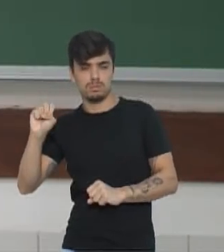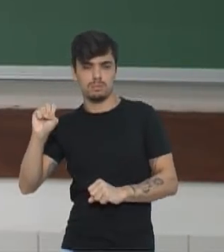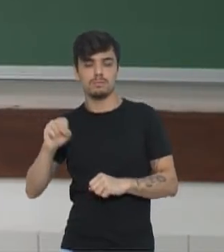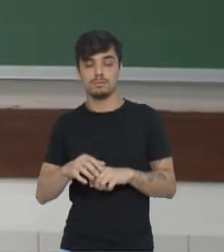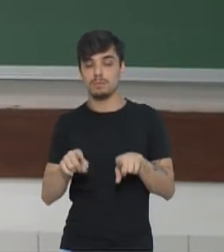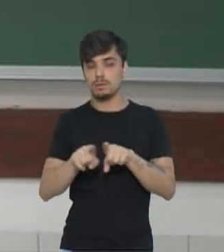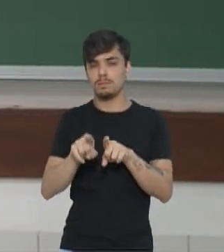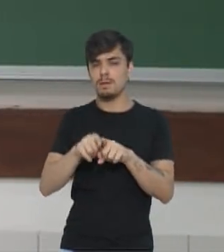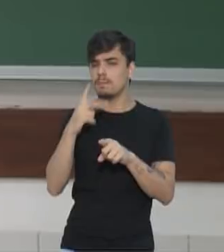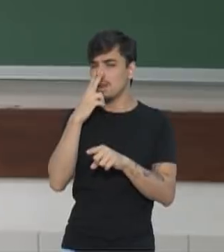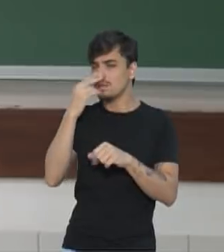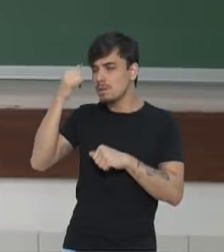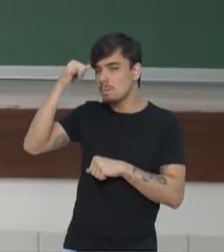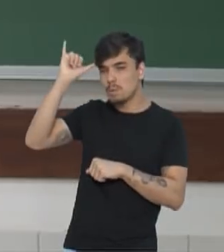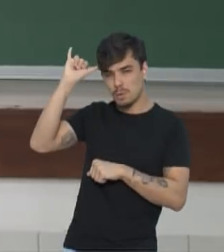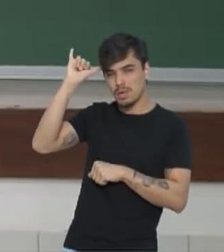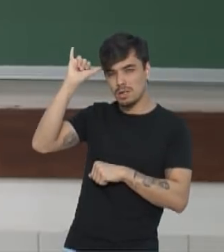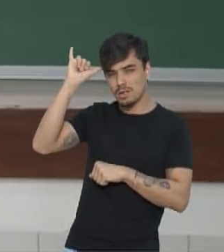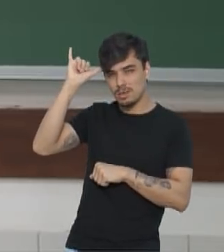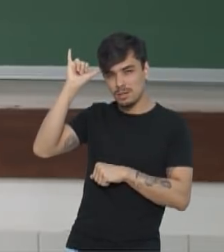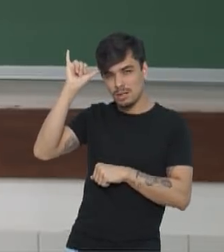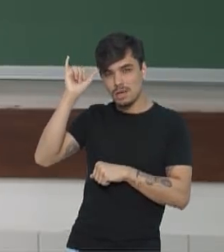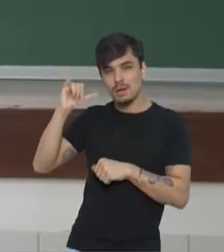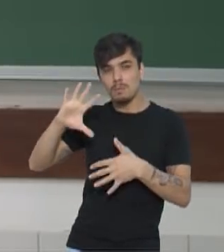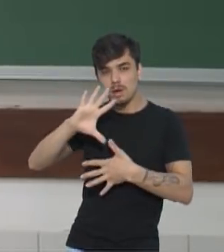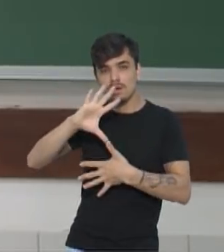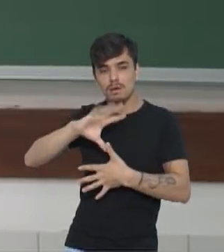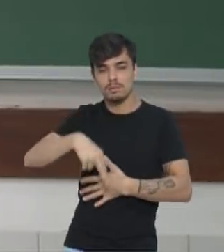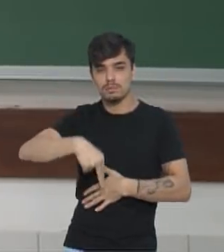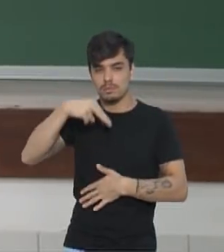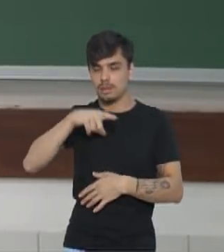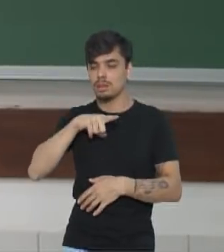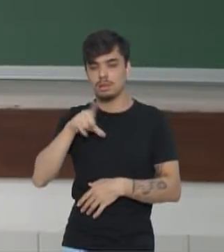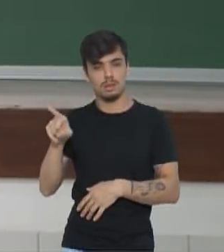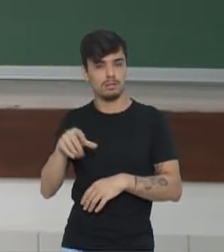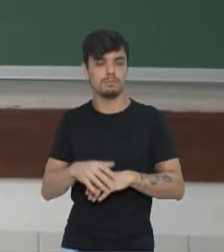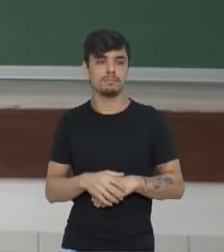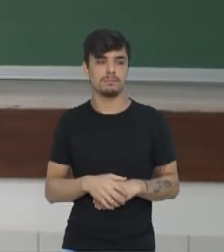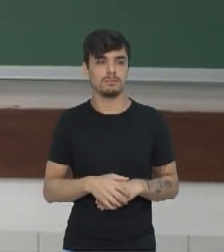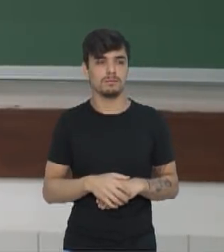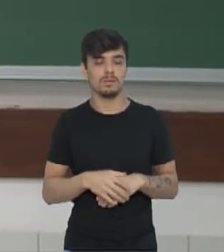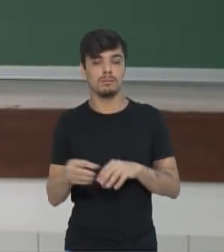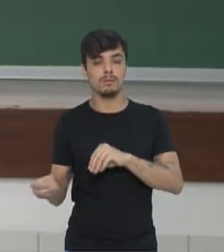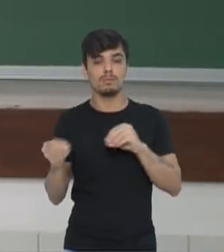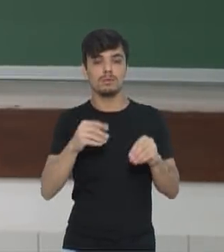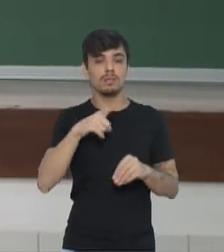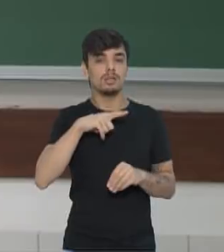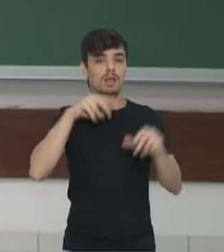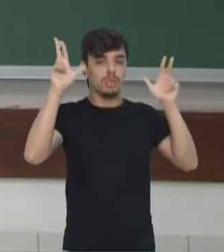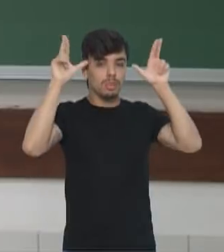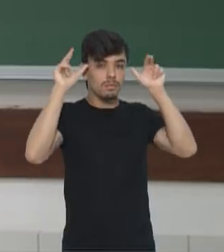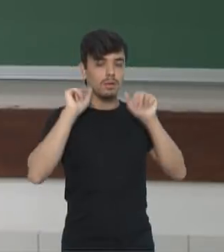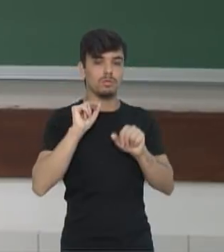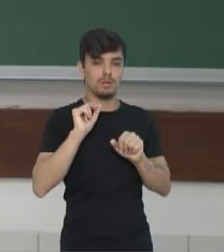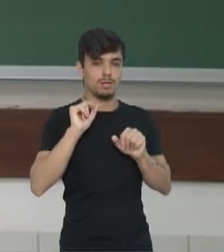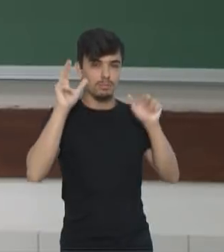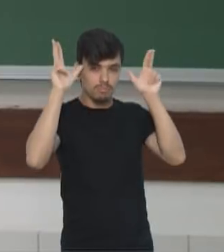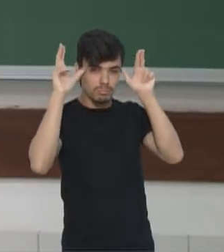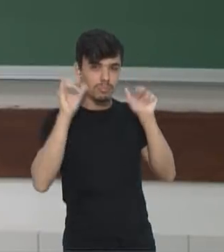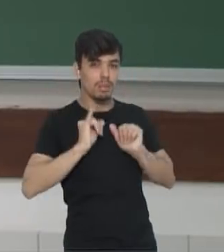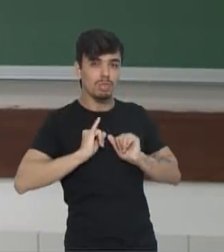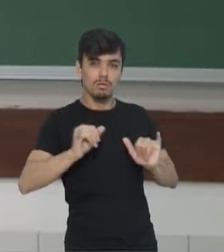Norte. E eles gostavam muito da caça. E quando chegaram os ingleses, eles trouxeram uma novidade, o cavalo. Eles se tornaram